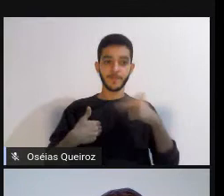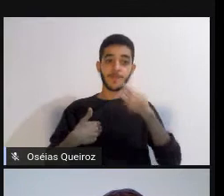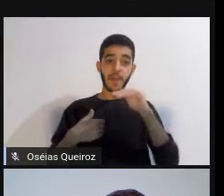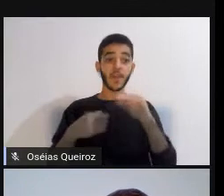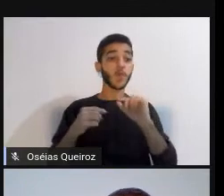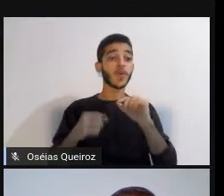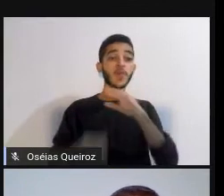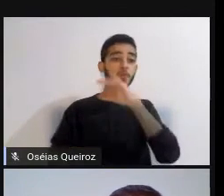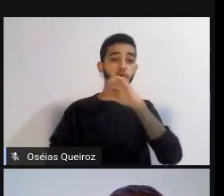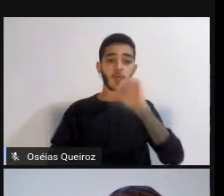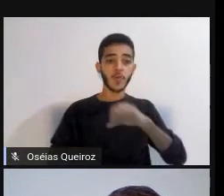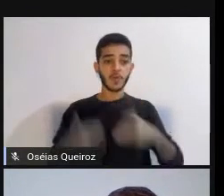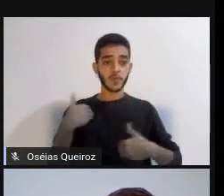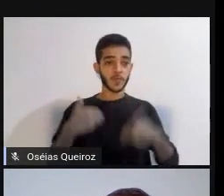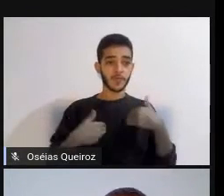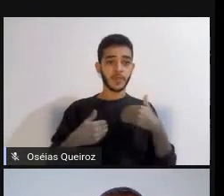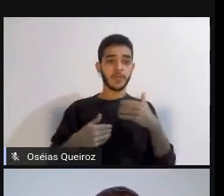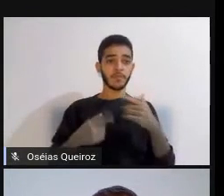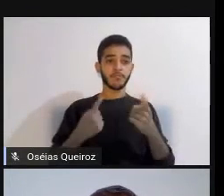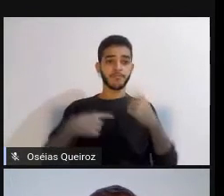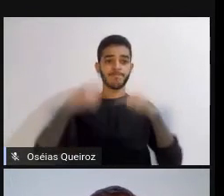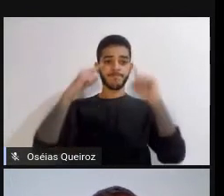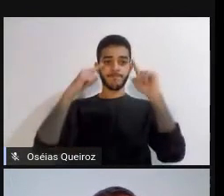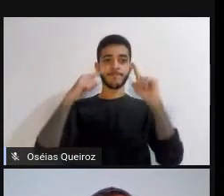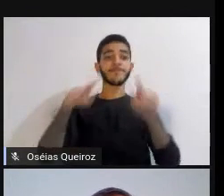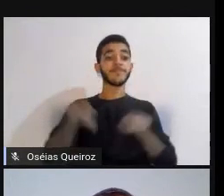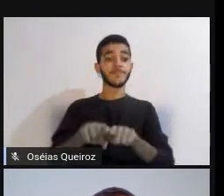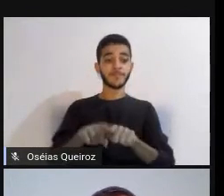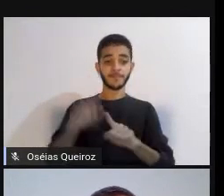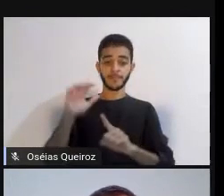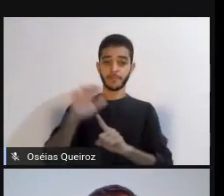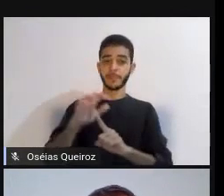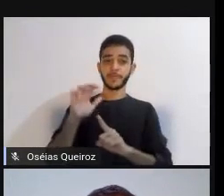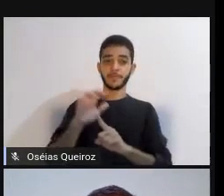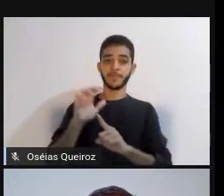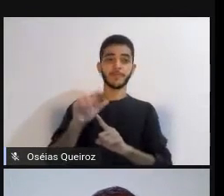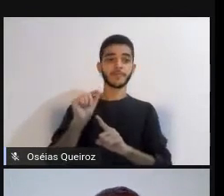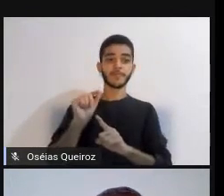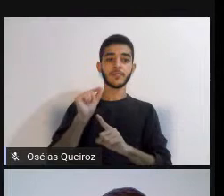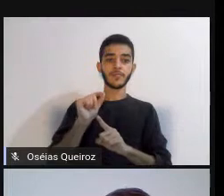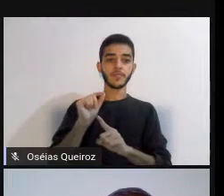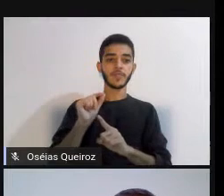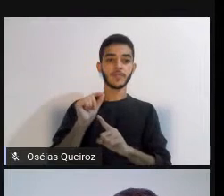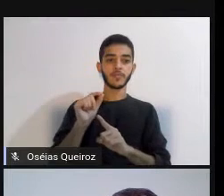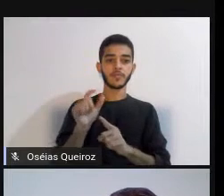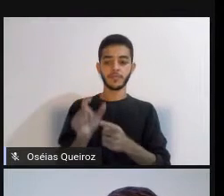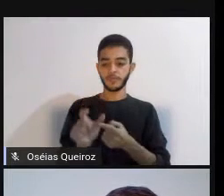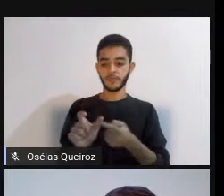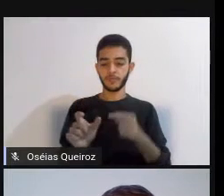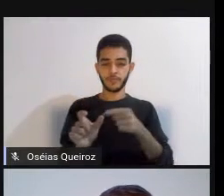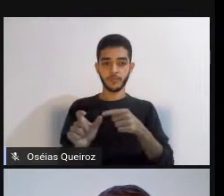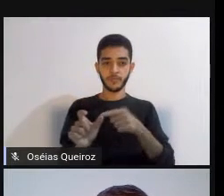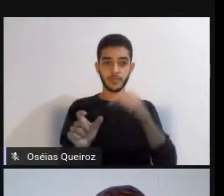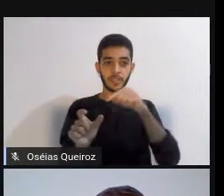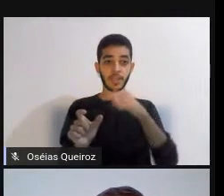metabolismo. Isso pode também influenciar na diminuição do consumo de alimentos da ostra, e se